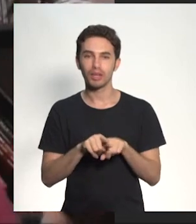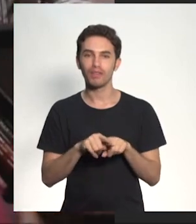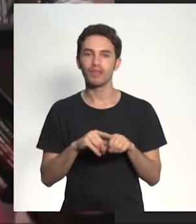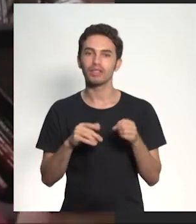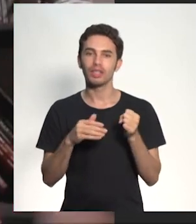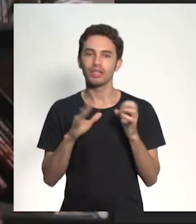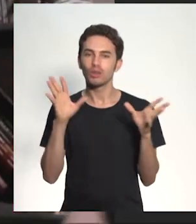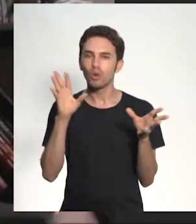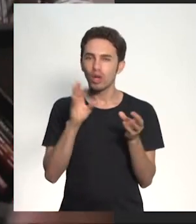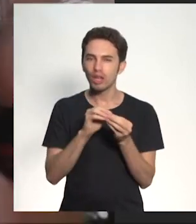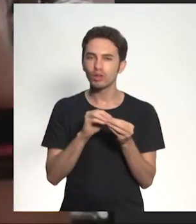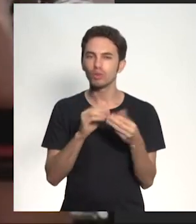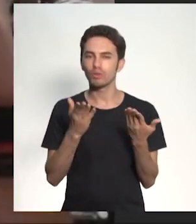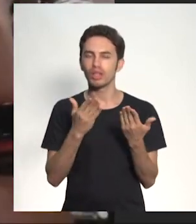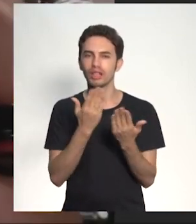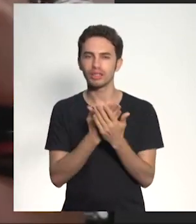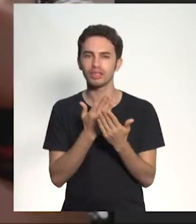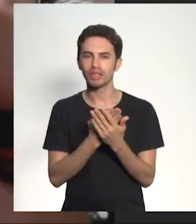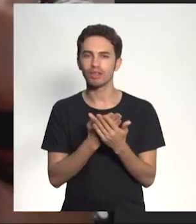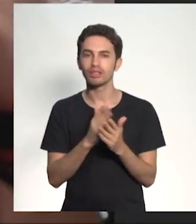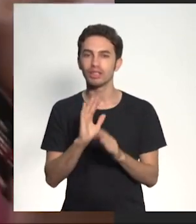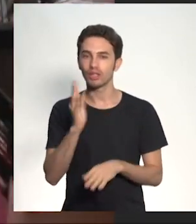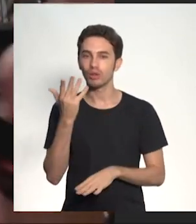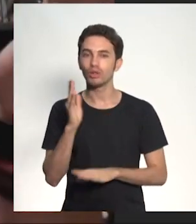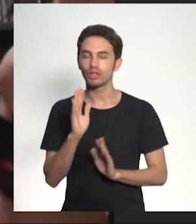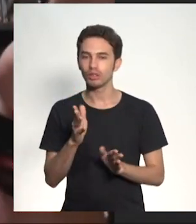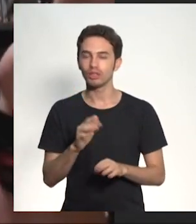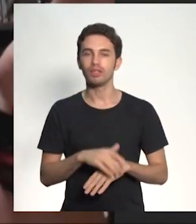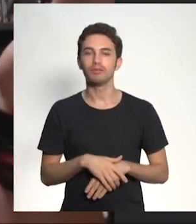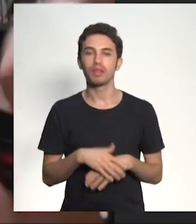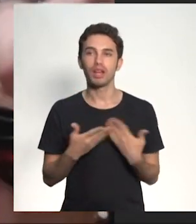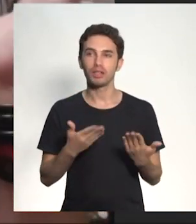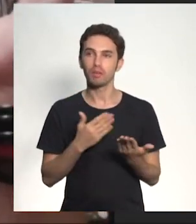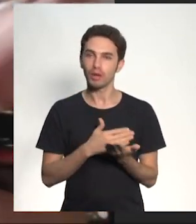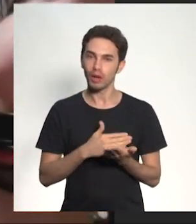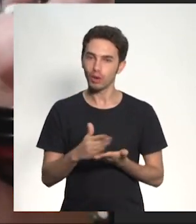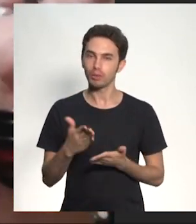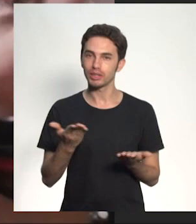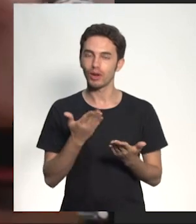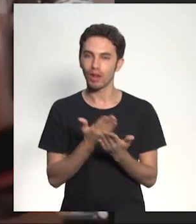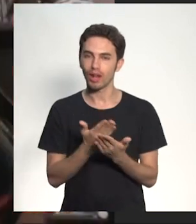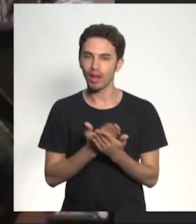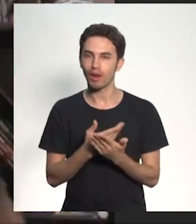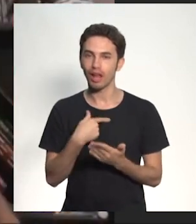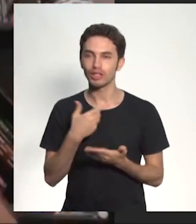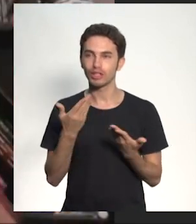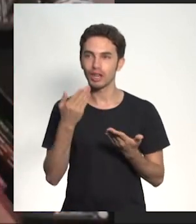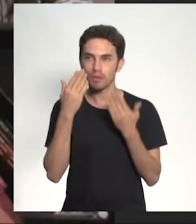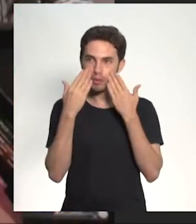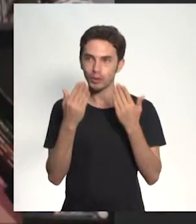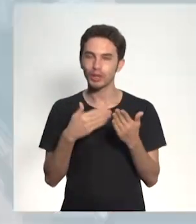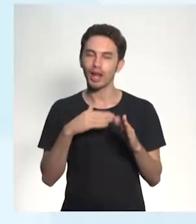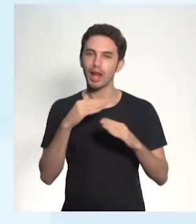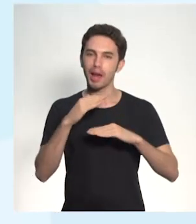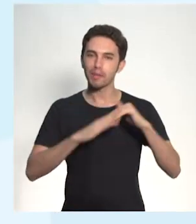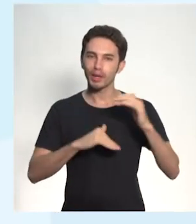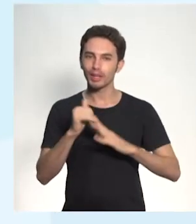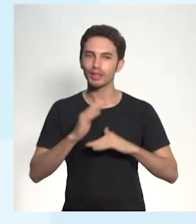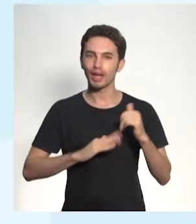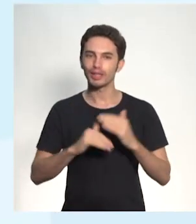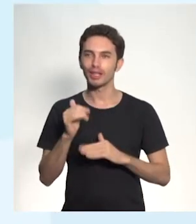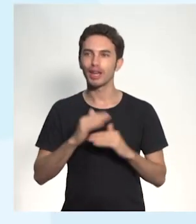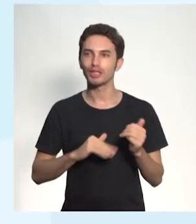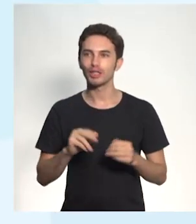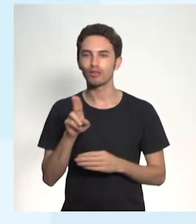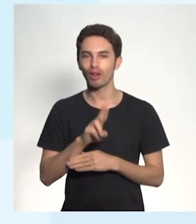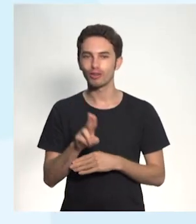das aulas que já, né, aconteceram aí. Então, para começar a nossa aula, a gente quer trazer para vocês aí a habilidade que nós usaremos na aula